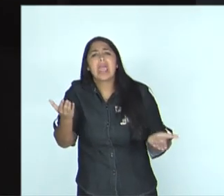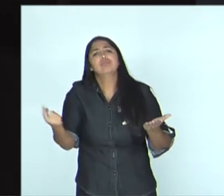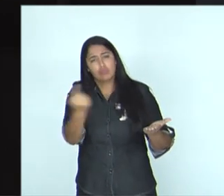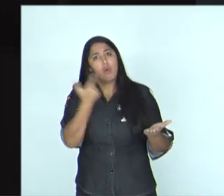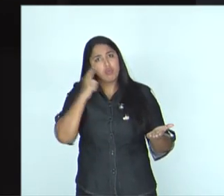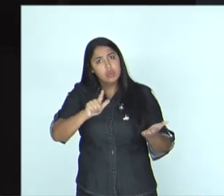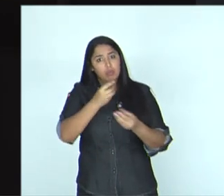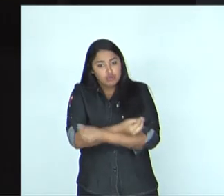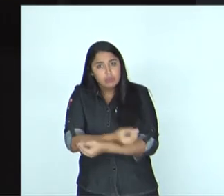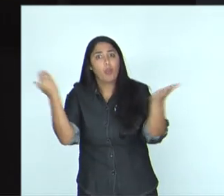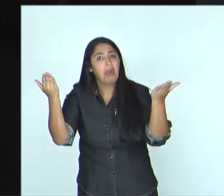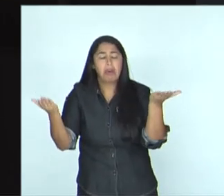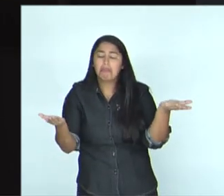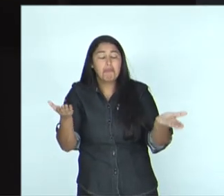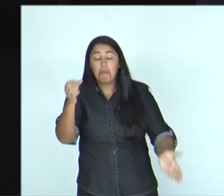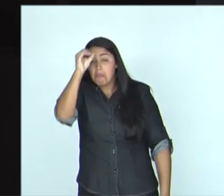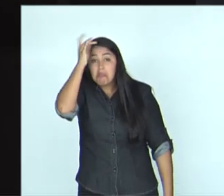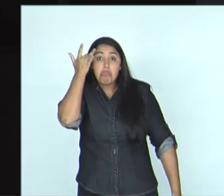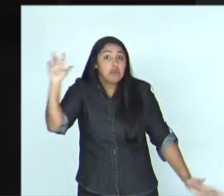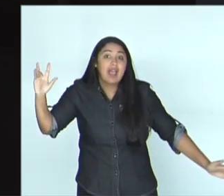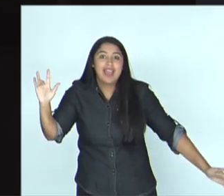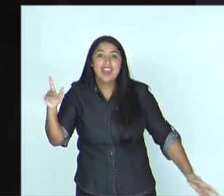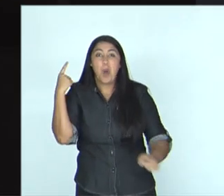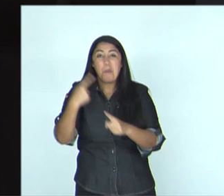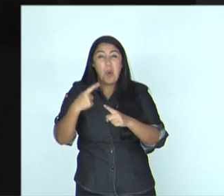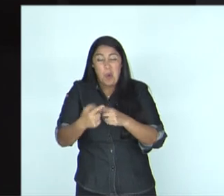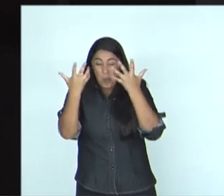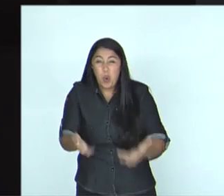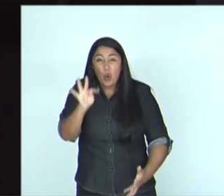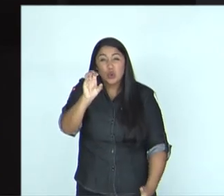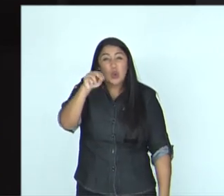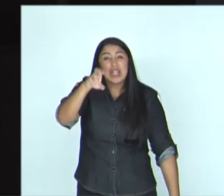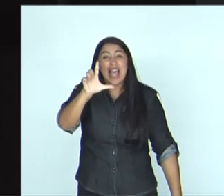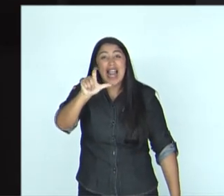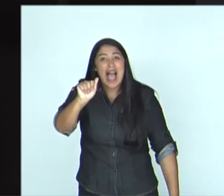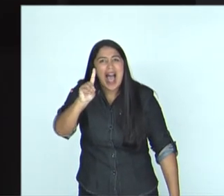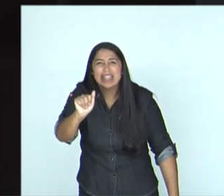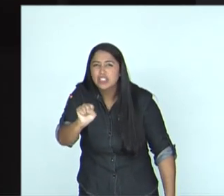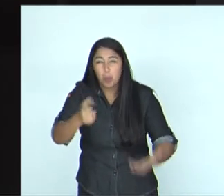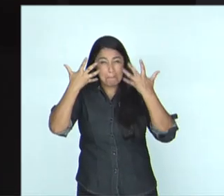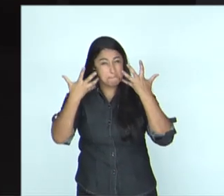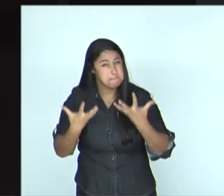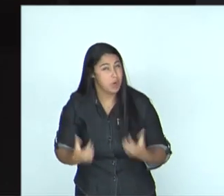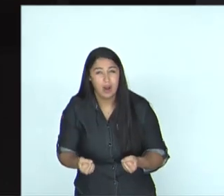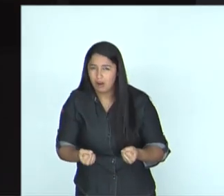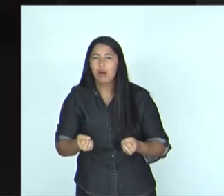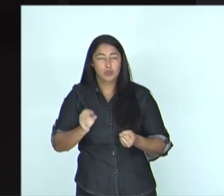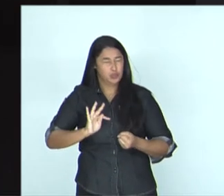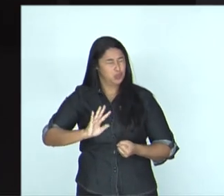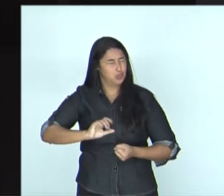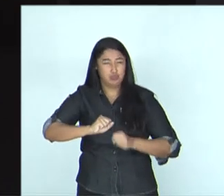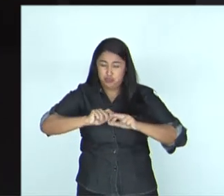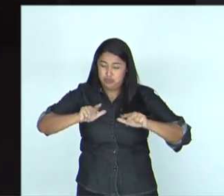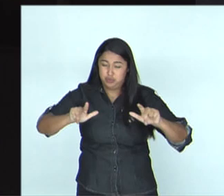dá. Porque são toneladas semanalmente. Sabe por quê? Porque o pessoal passa aqui do drive-thru, aqui